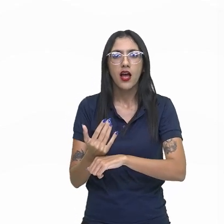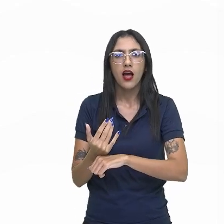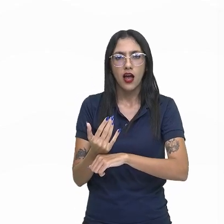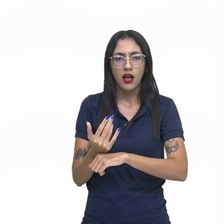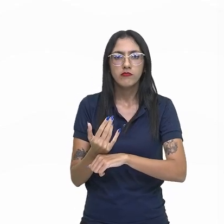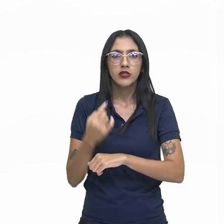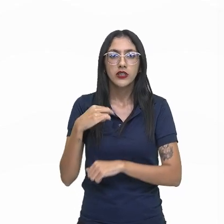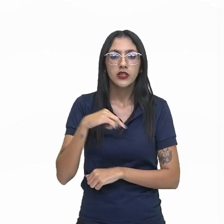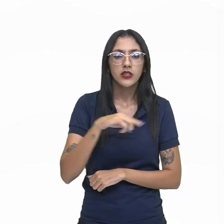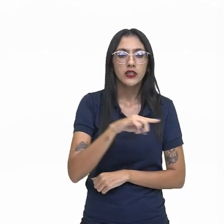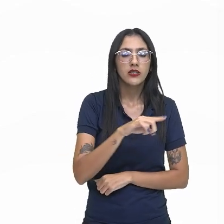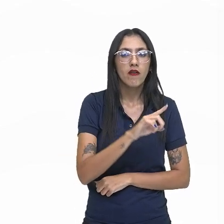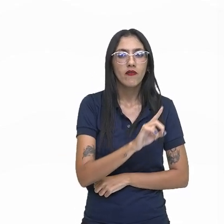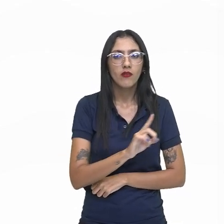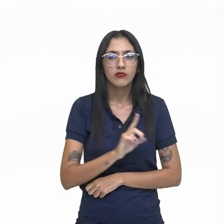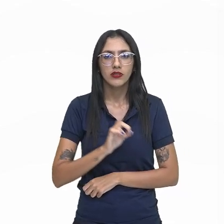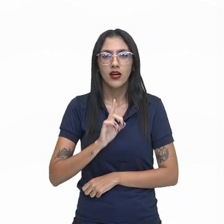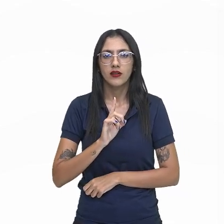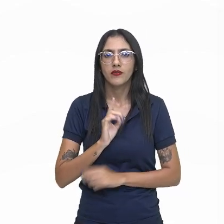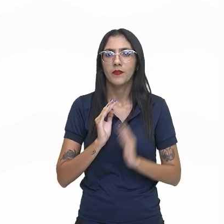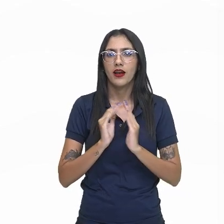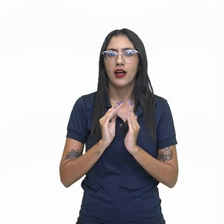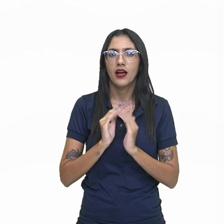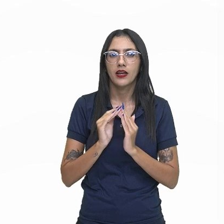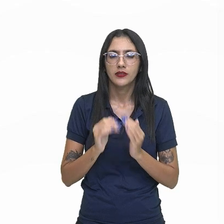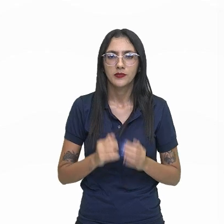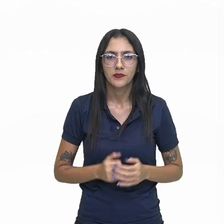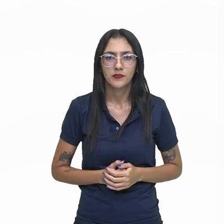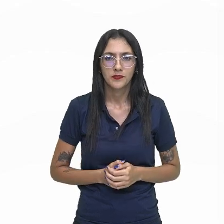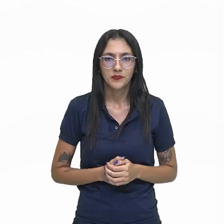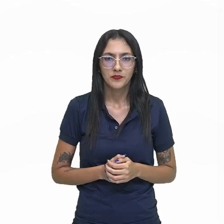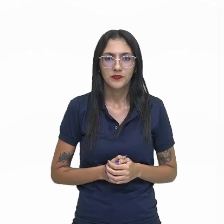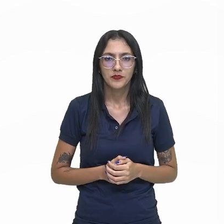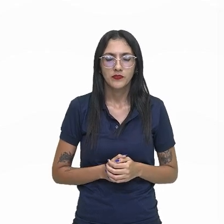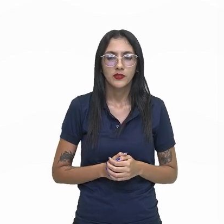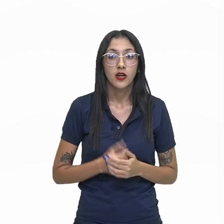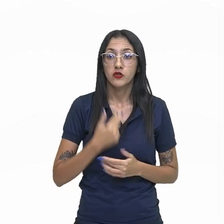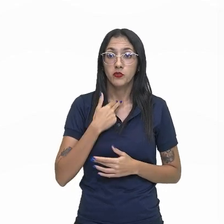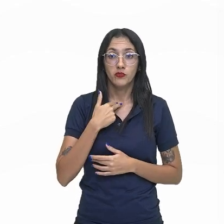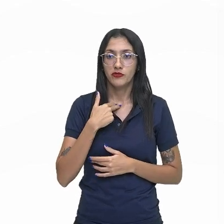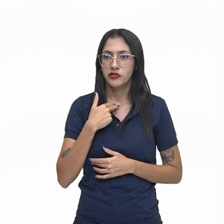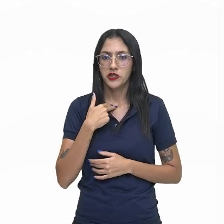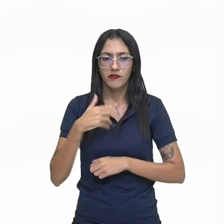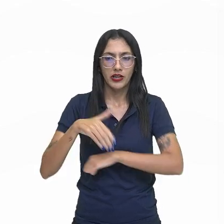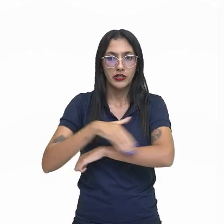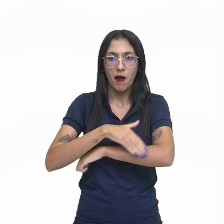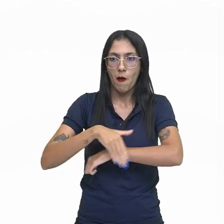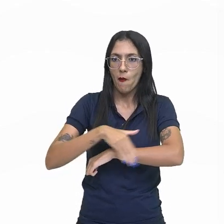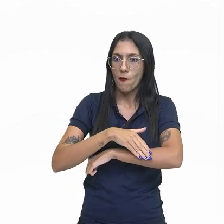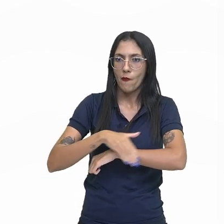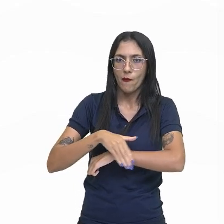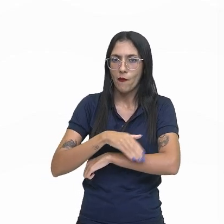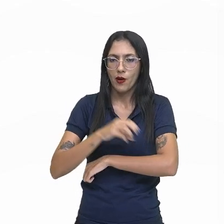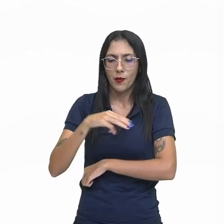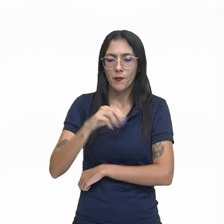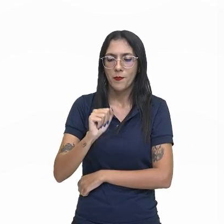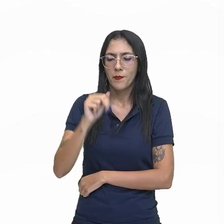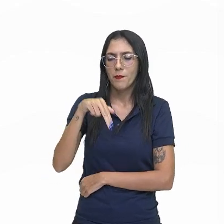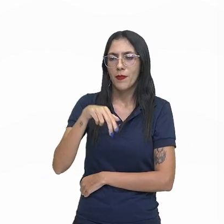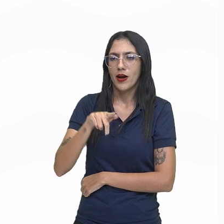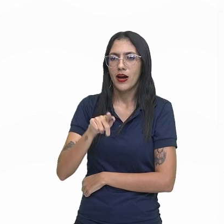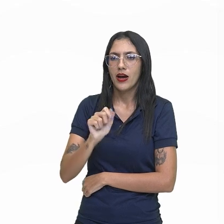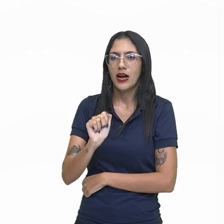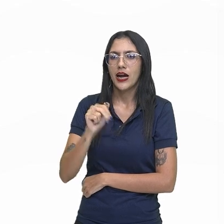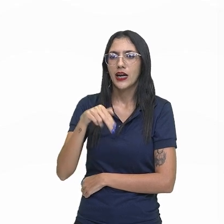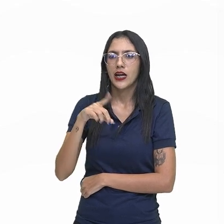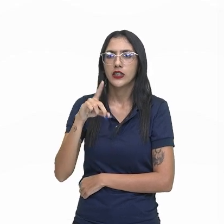aos penates. Não ficava mangando na rua. Olha só, agora esta